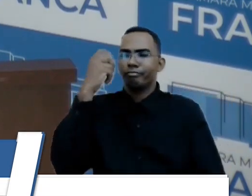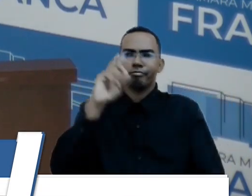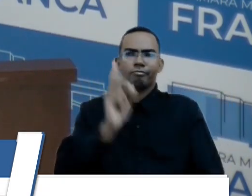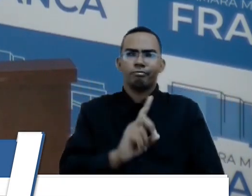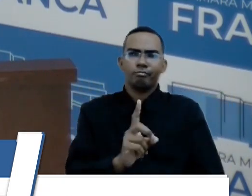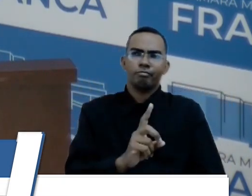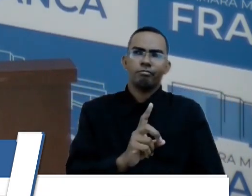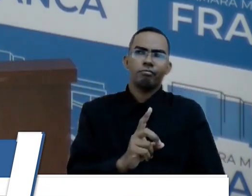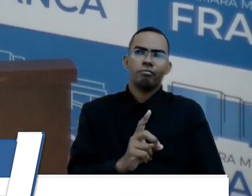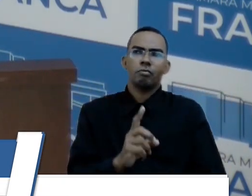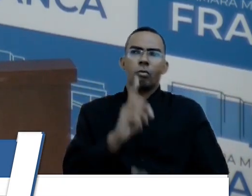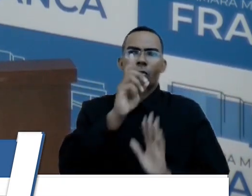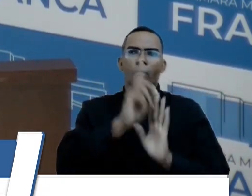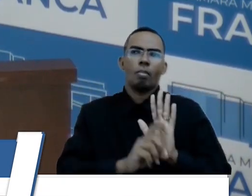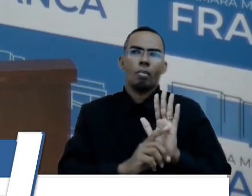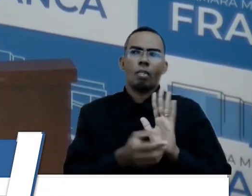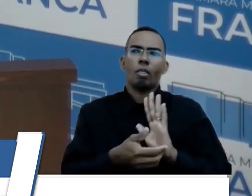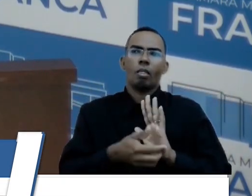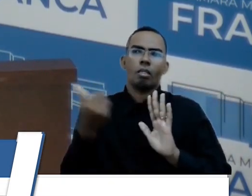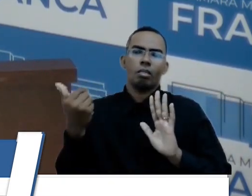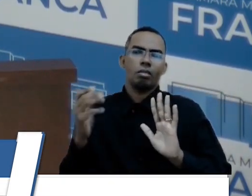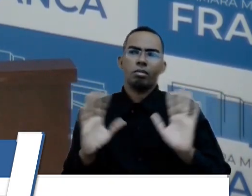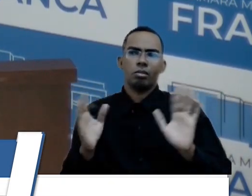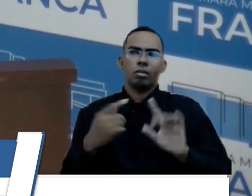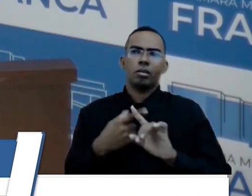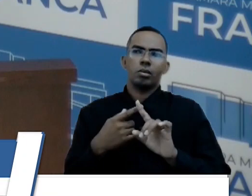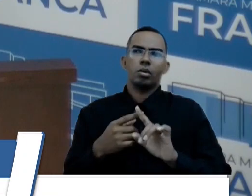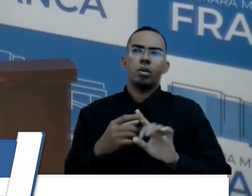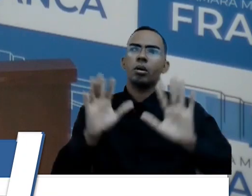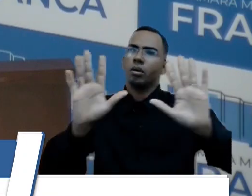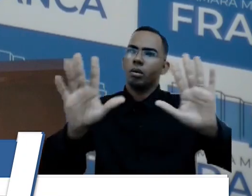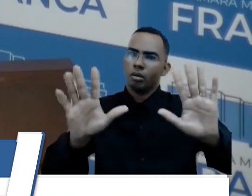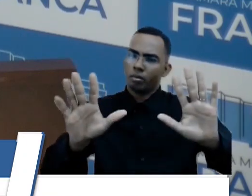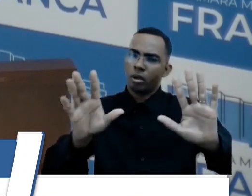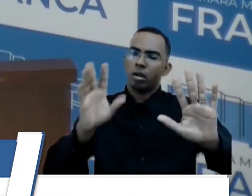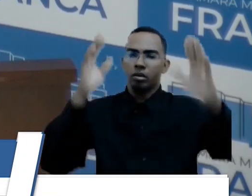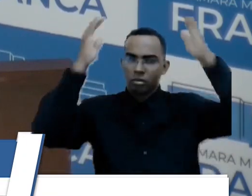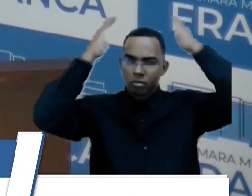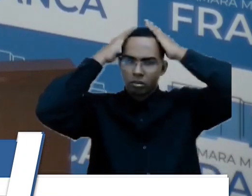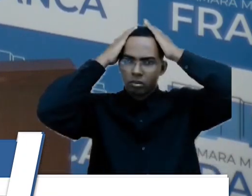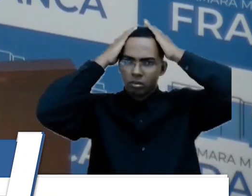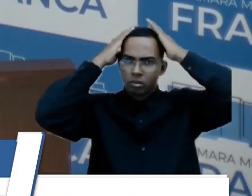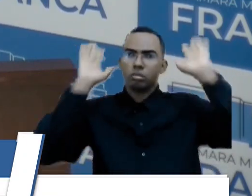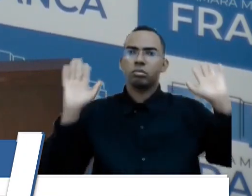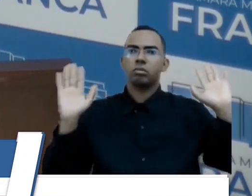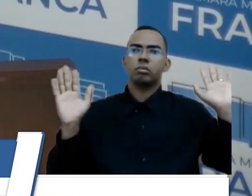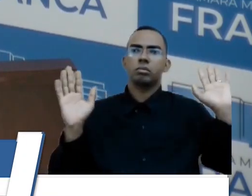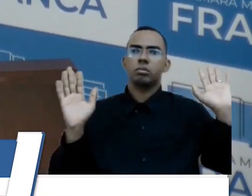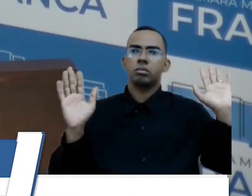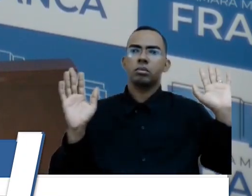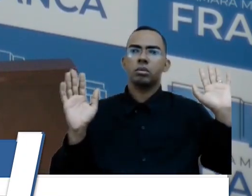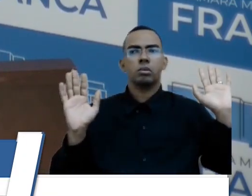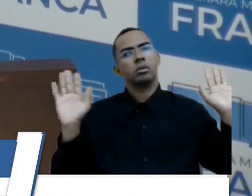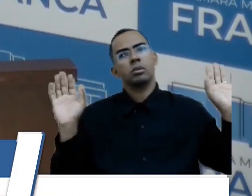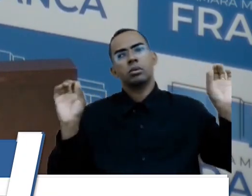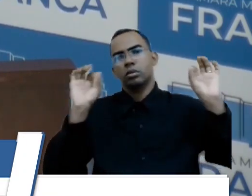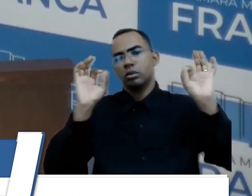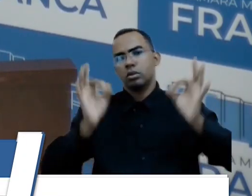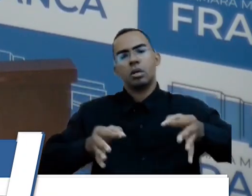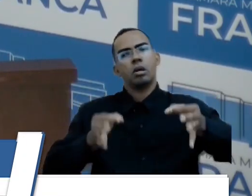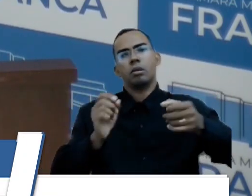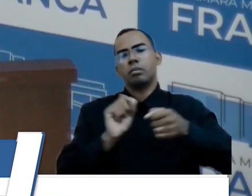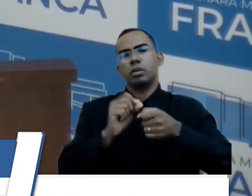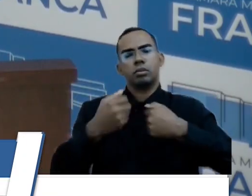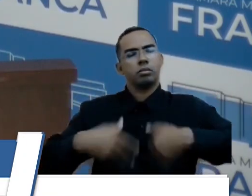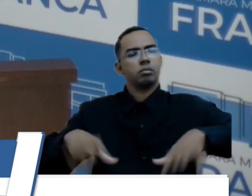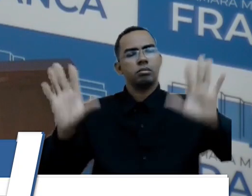meus direitos foi burlado, porque o cara falou, para aí, mão na cabeça, eu pus a mão na cabeça, falei, tá certo, faz o que precisa ser